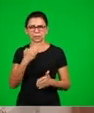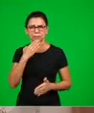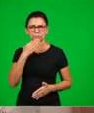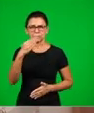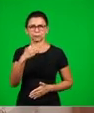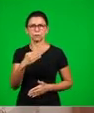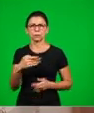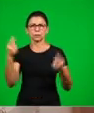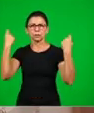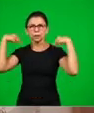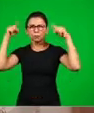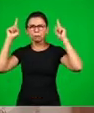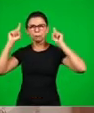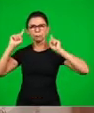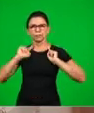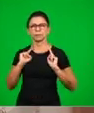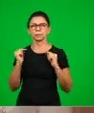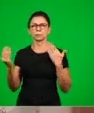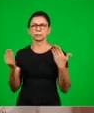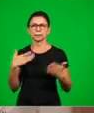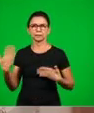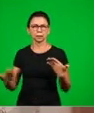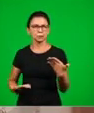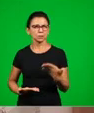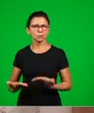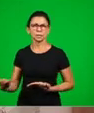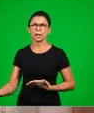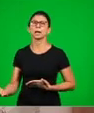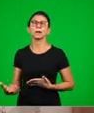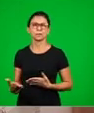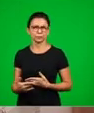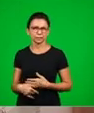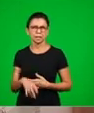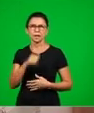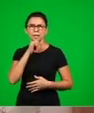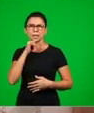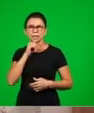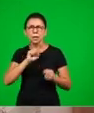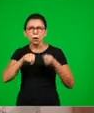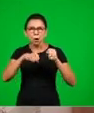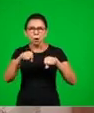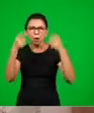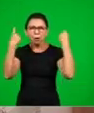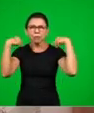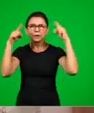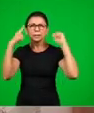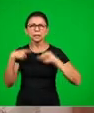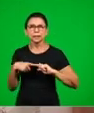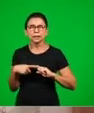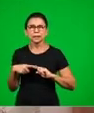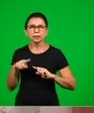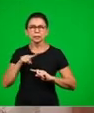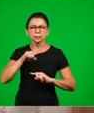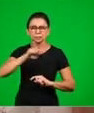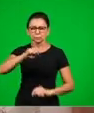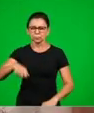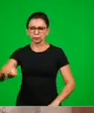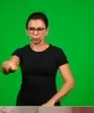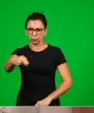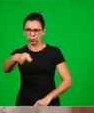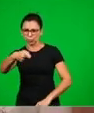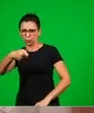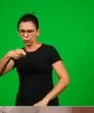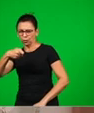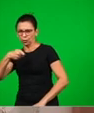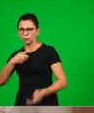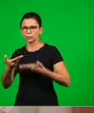ter o campo, para que ela possa ter água, para que ela possa ter o alimento, o pasto verdejante. E é isso